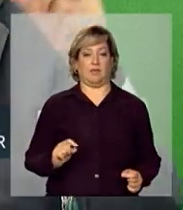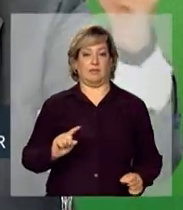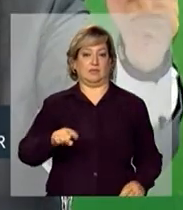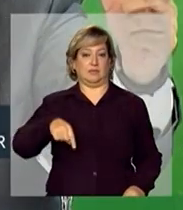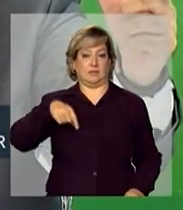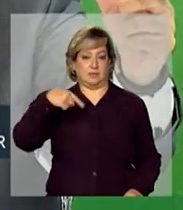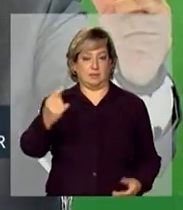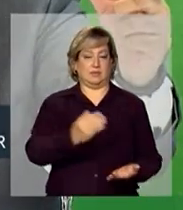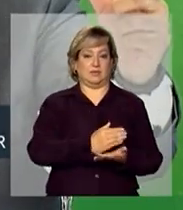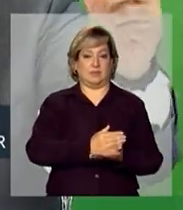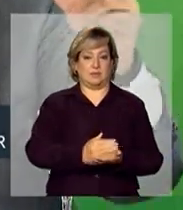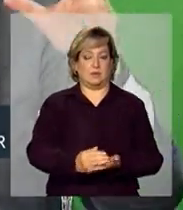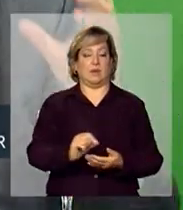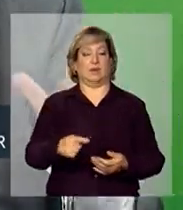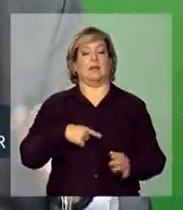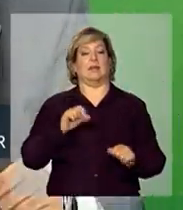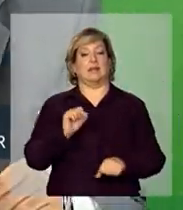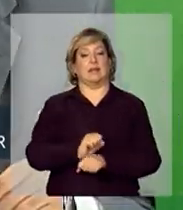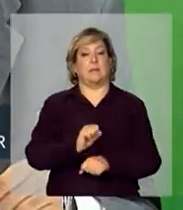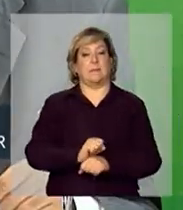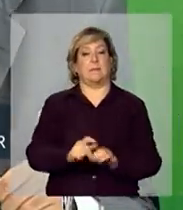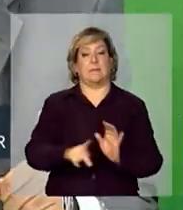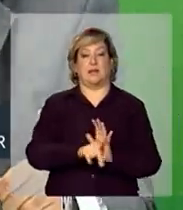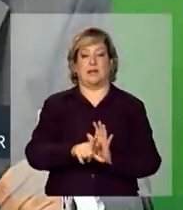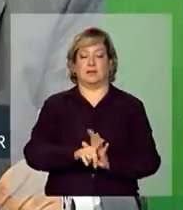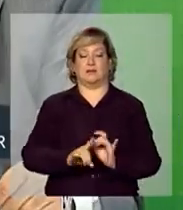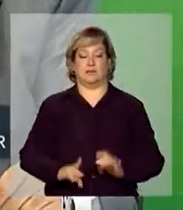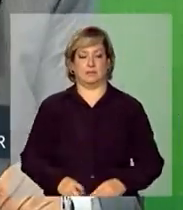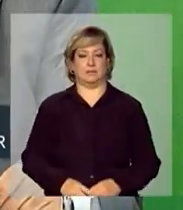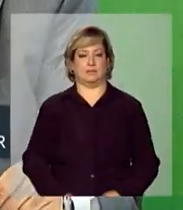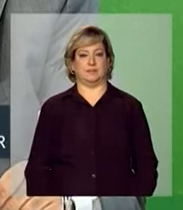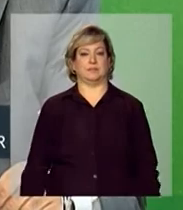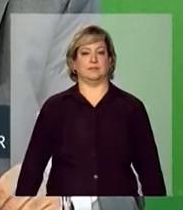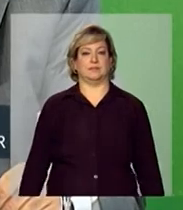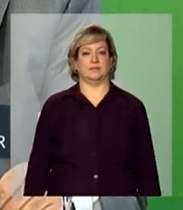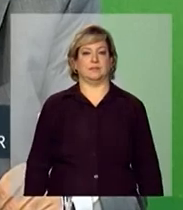alguns dias outros que dependem de projeto de lei no fundo é isso